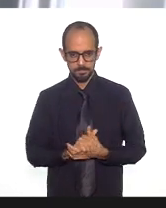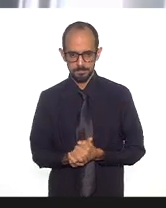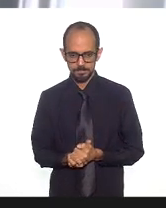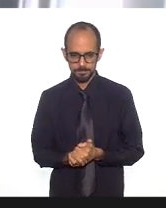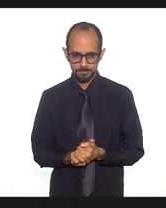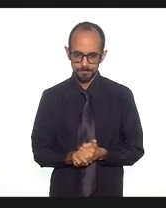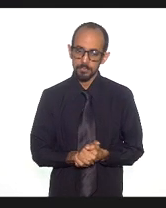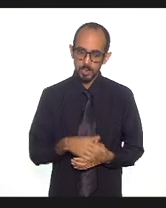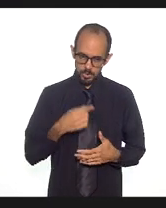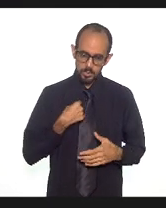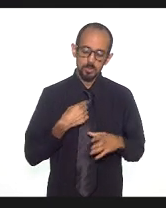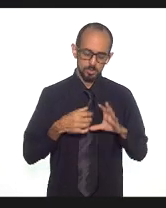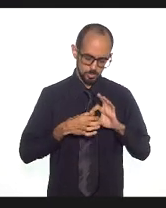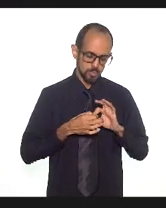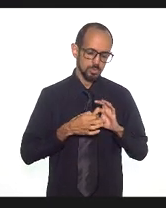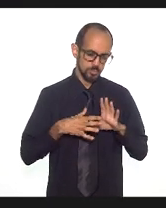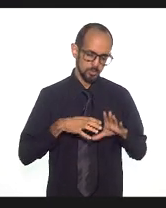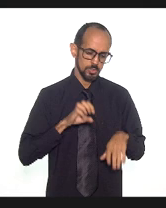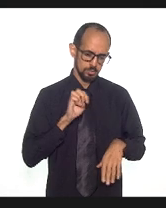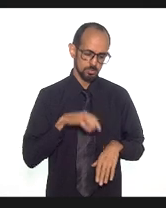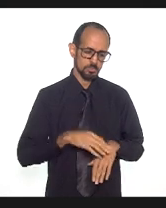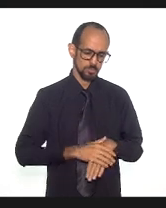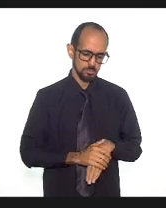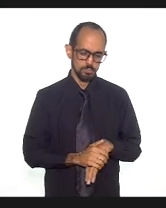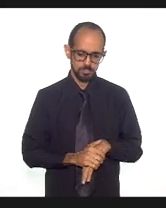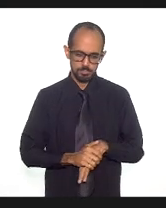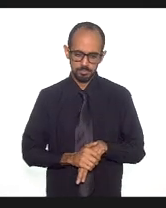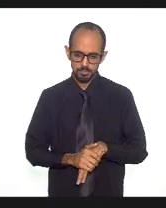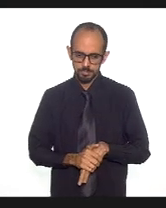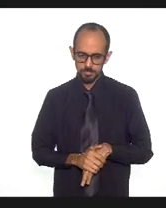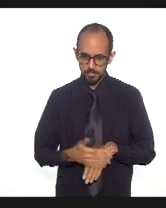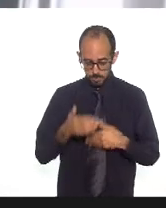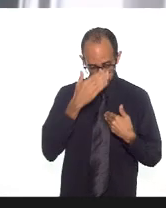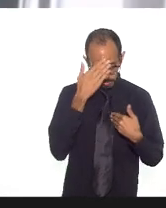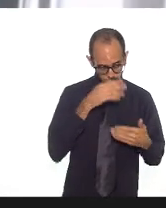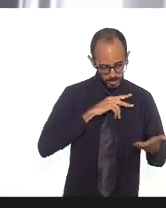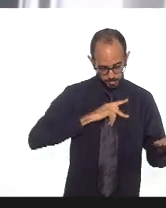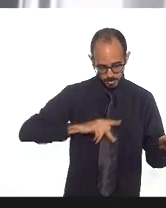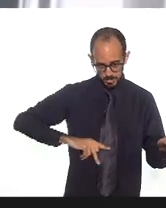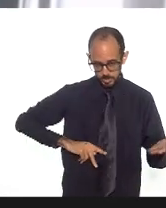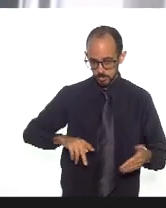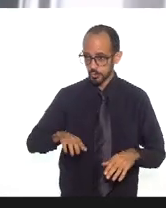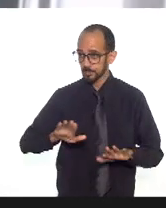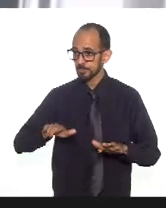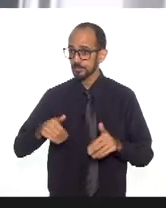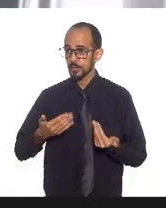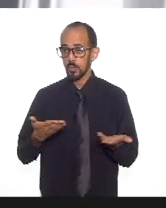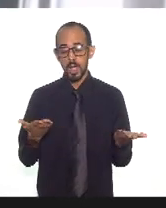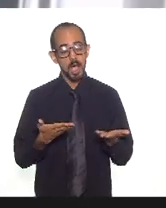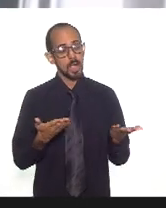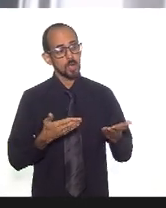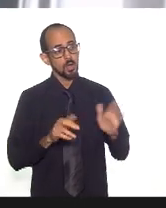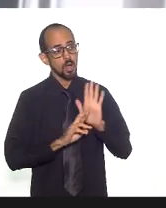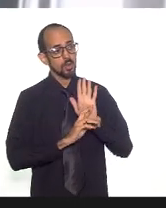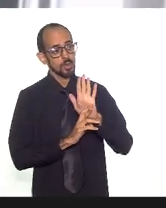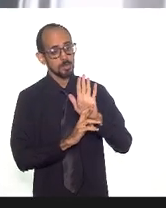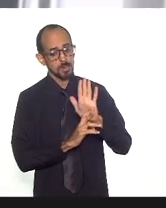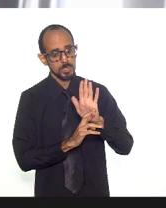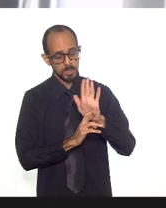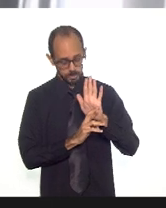Estou à disposição. Estou à disposição. Muito obrigado, presidente. Muito obrigado. Bom, eu passo a palavra, então, à